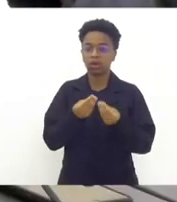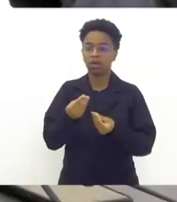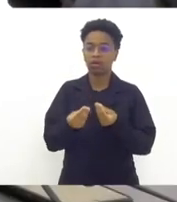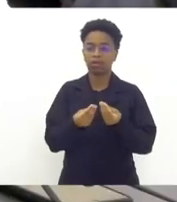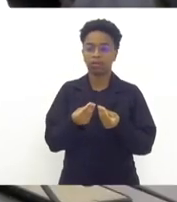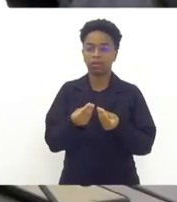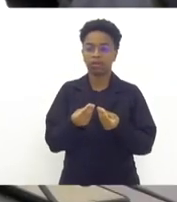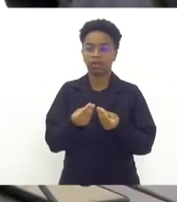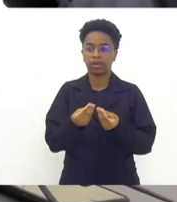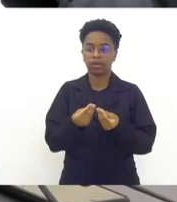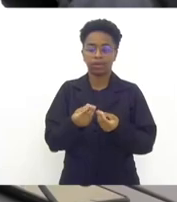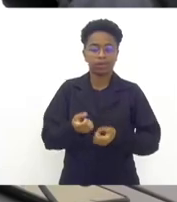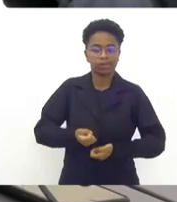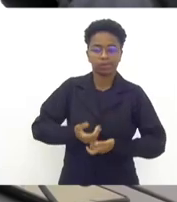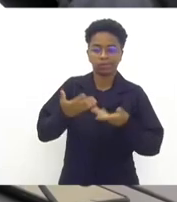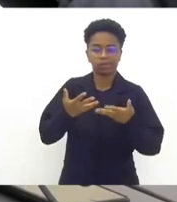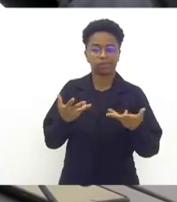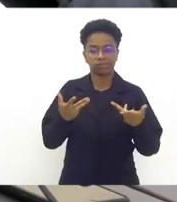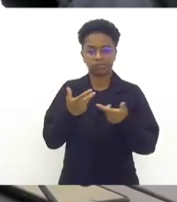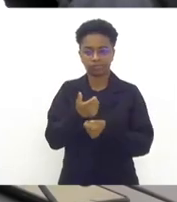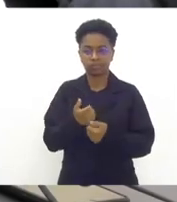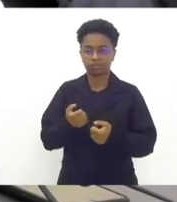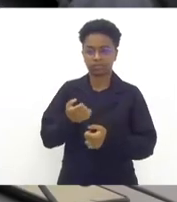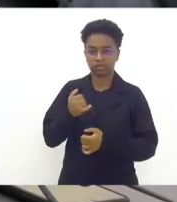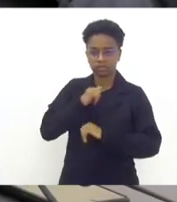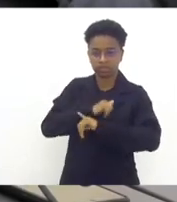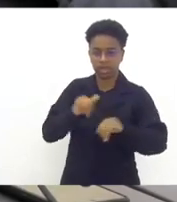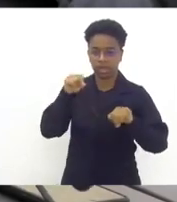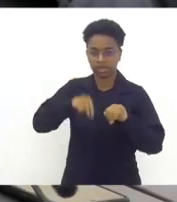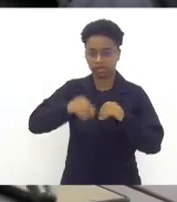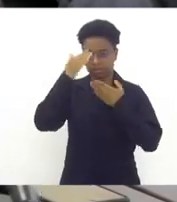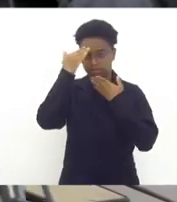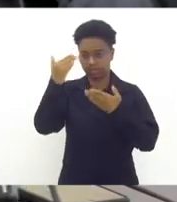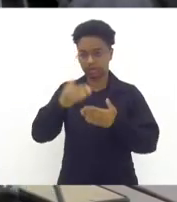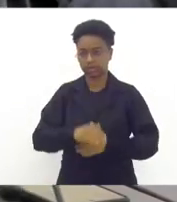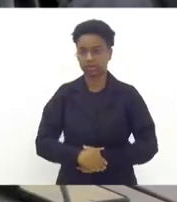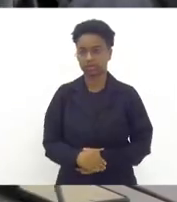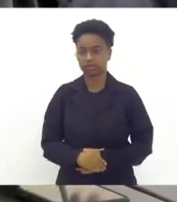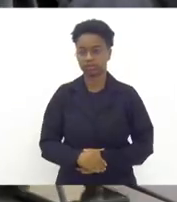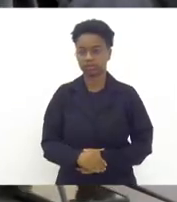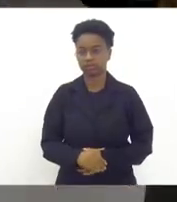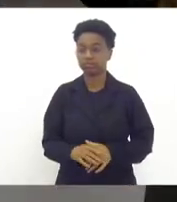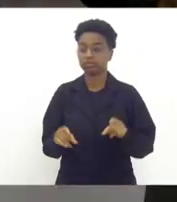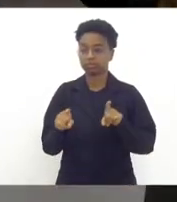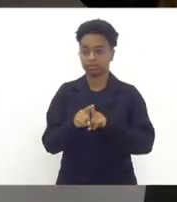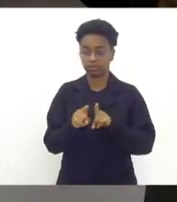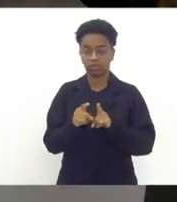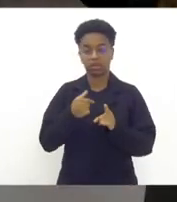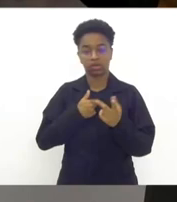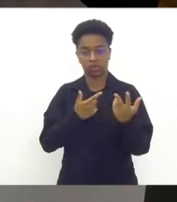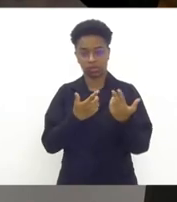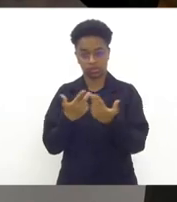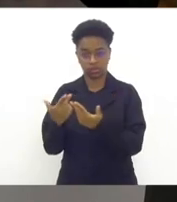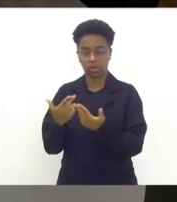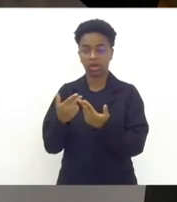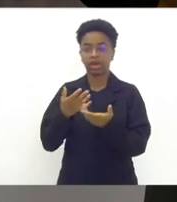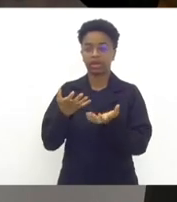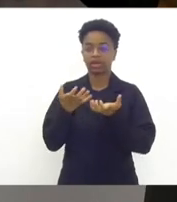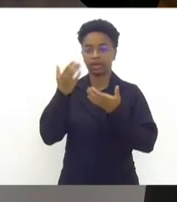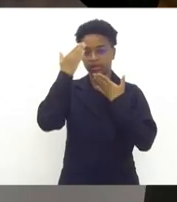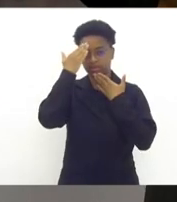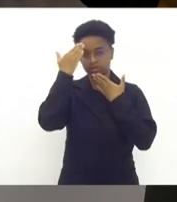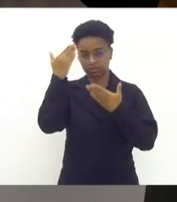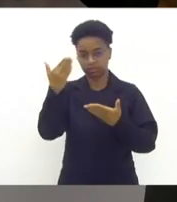que deram a essa comissão parlamentar de inquérito. Muito obrigada. Eu, da mesma forma, também queria agradecer